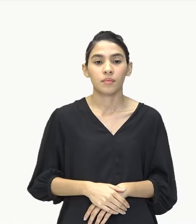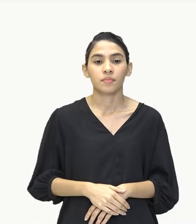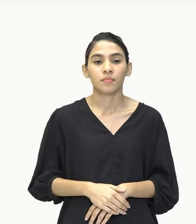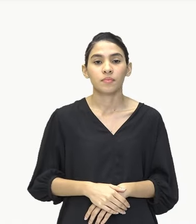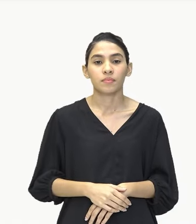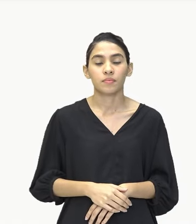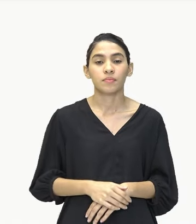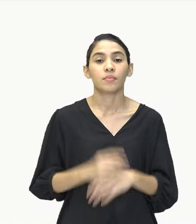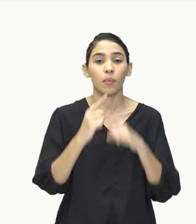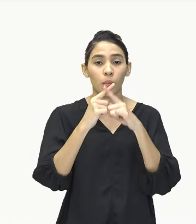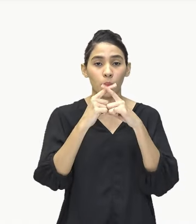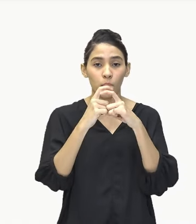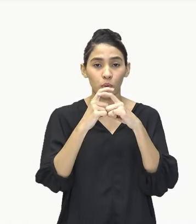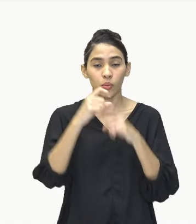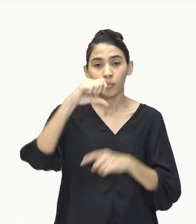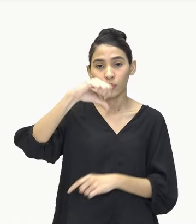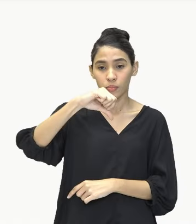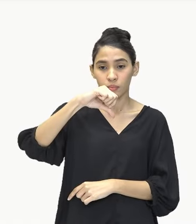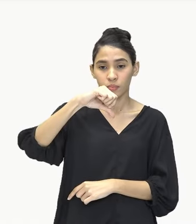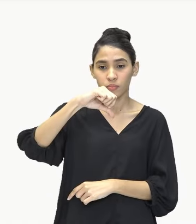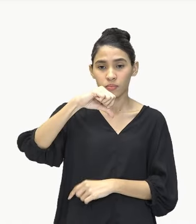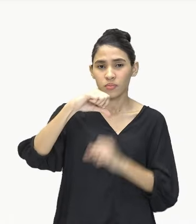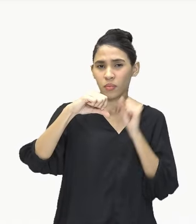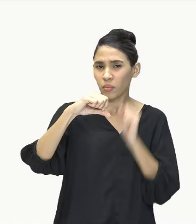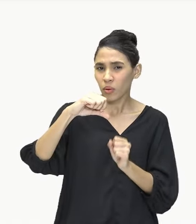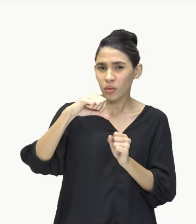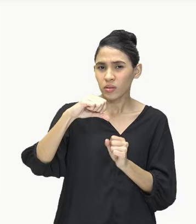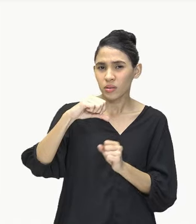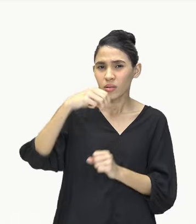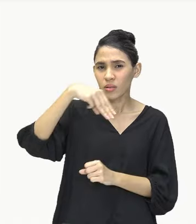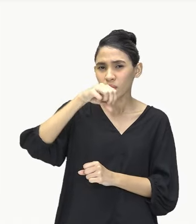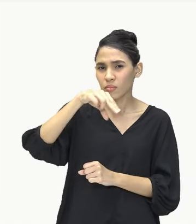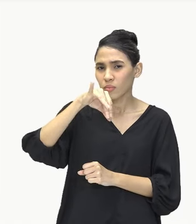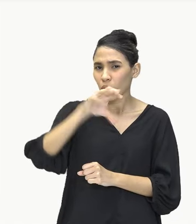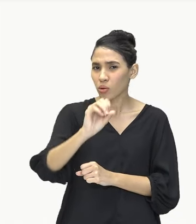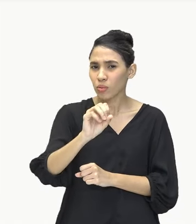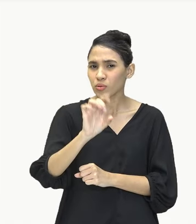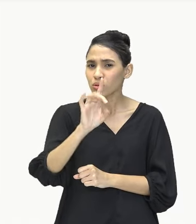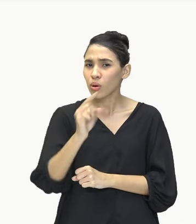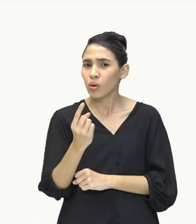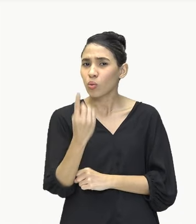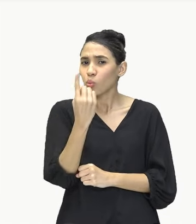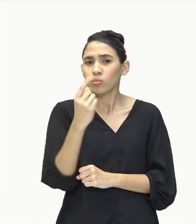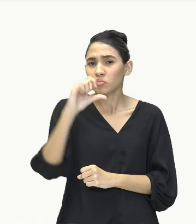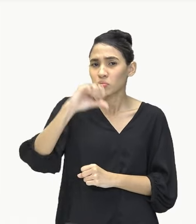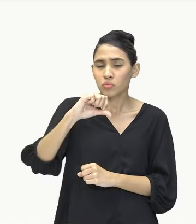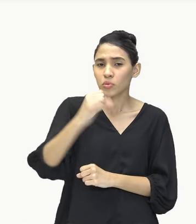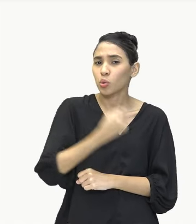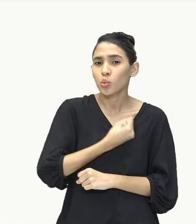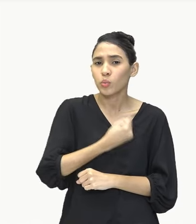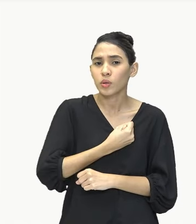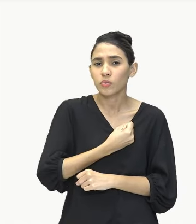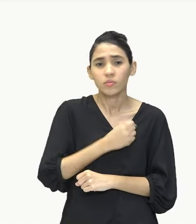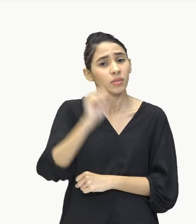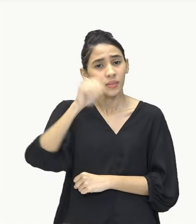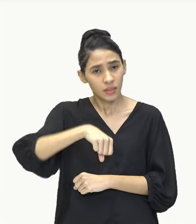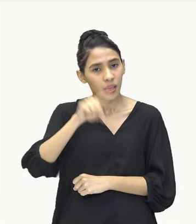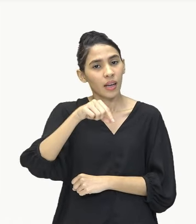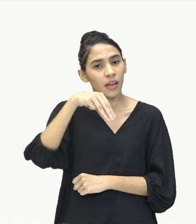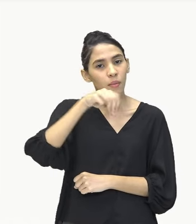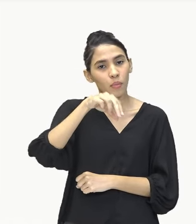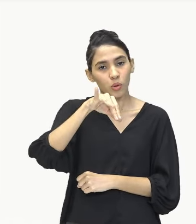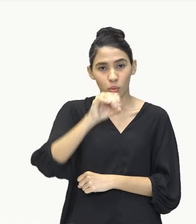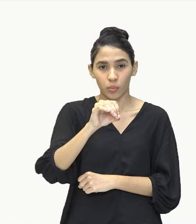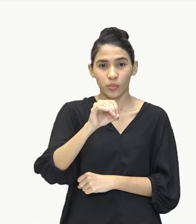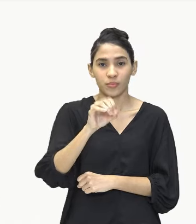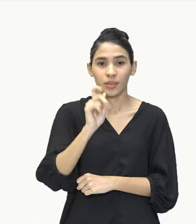monômio 9. Pode? É monômio, mas aí eu só vejo um número. Sim, é monômio.